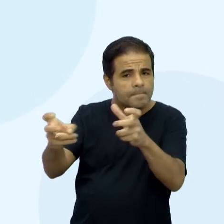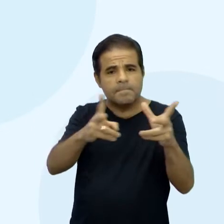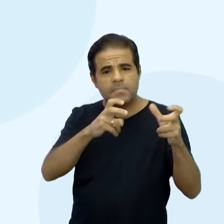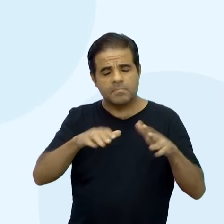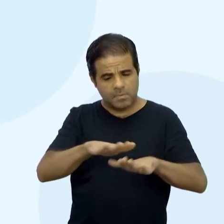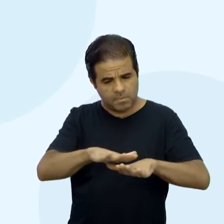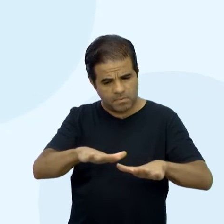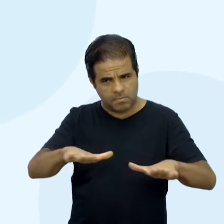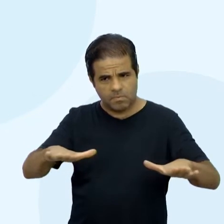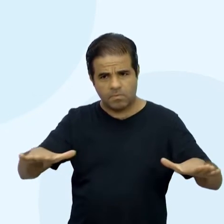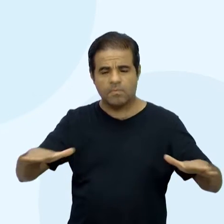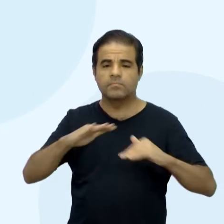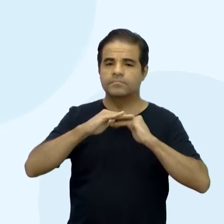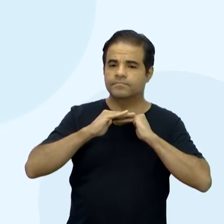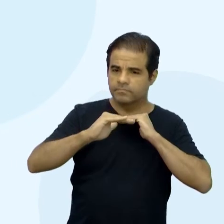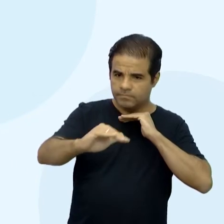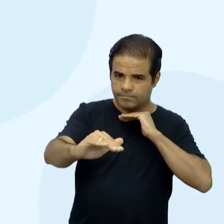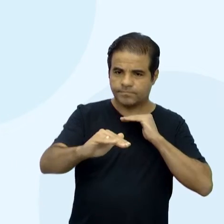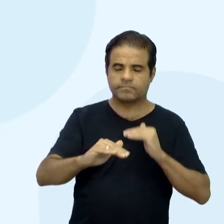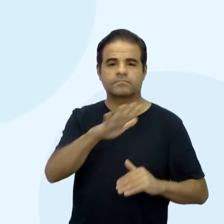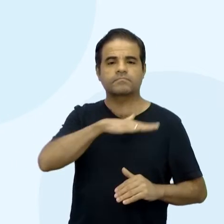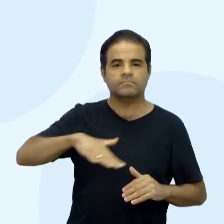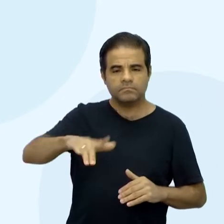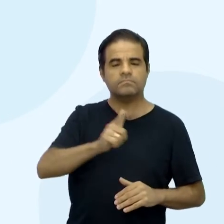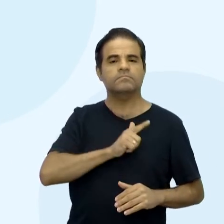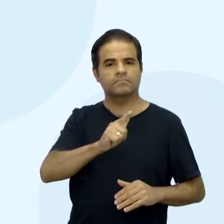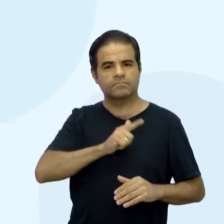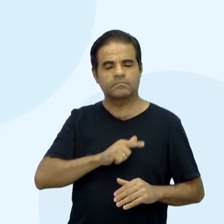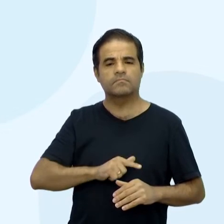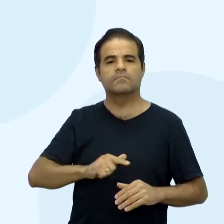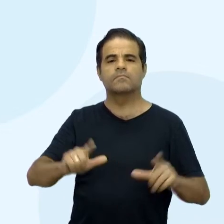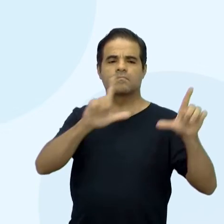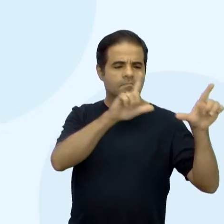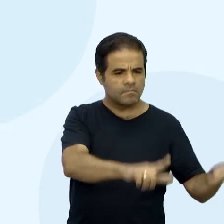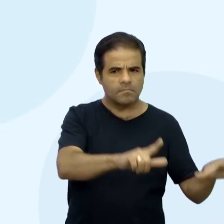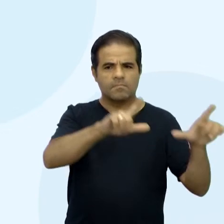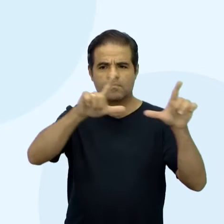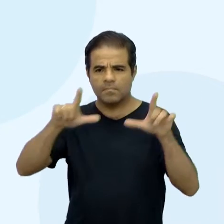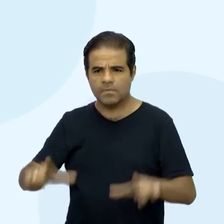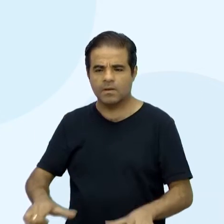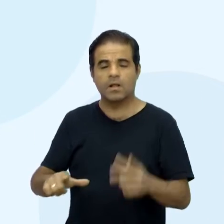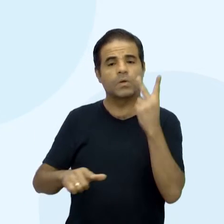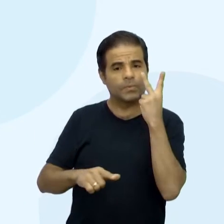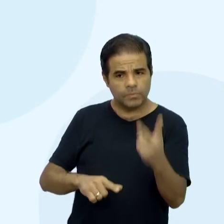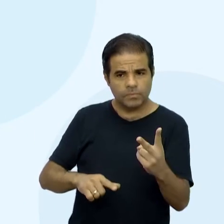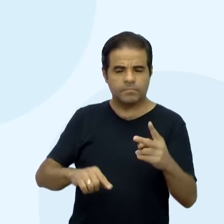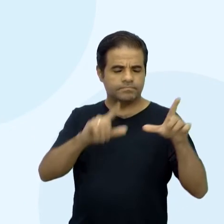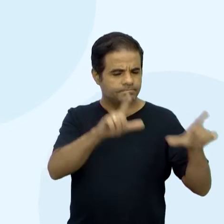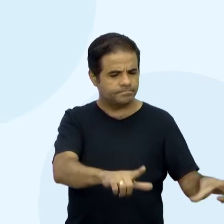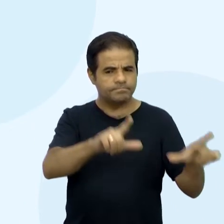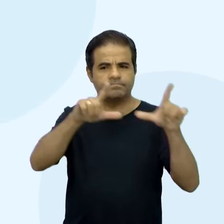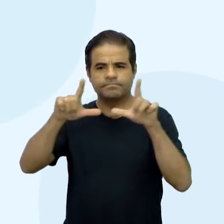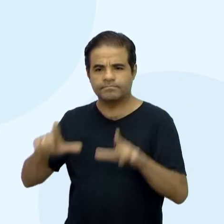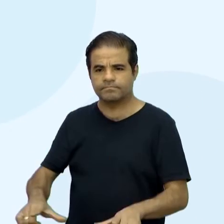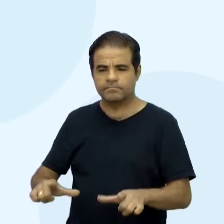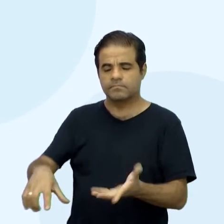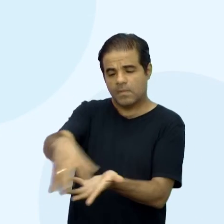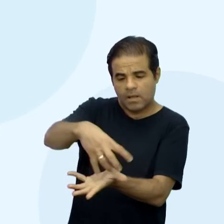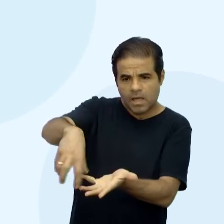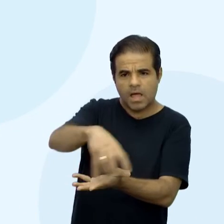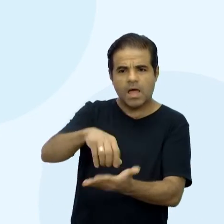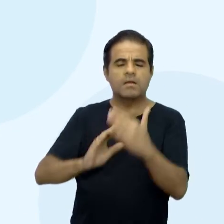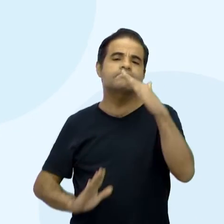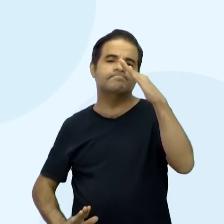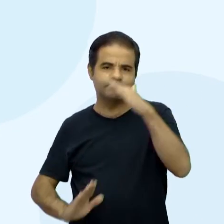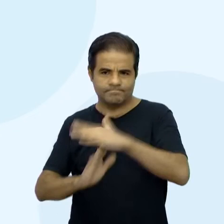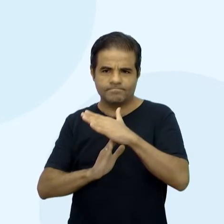tem um calçadão asfaltado e nós temos umas placas no chão, duas placas no caso, tá? Em uma área